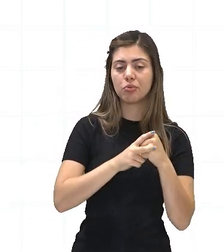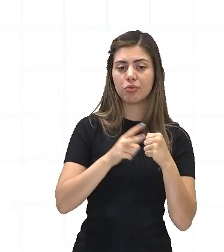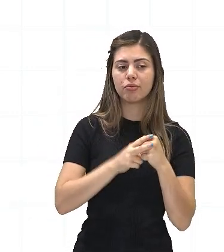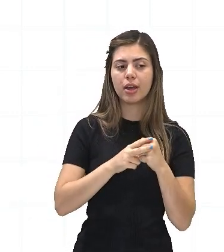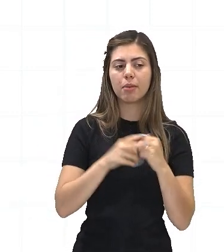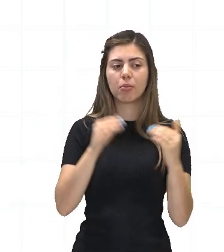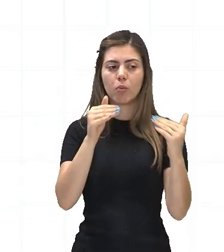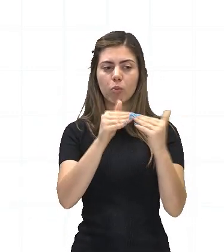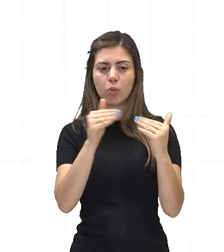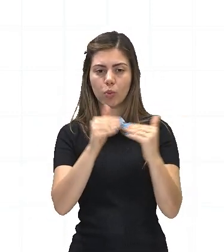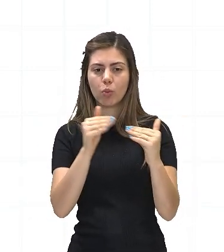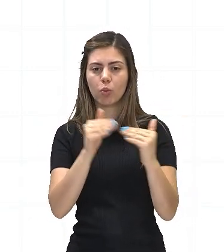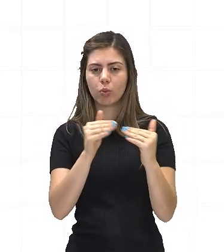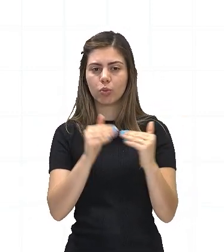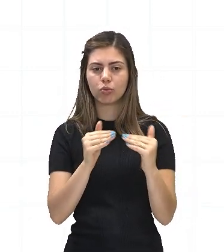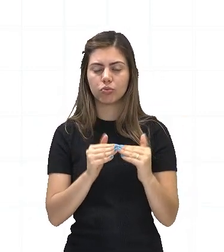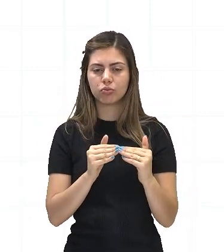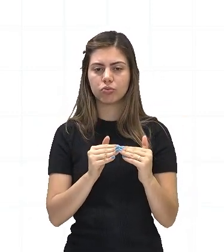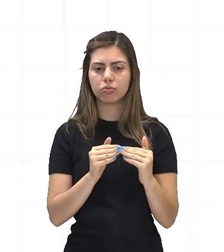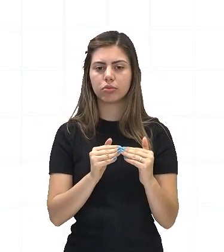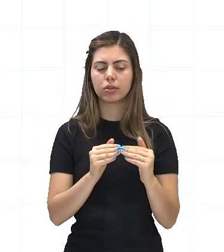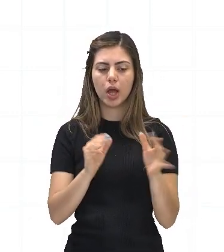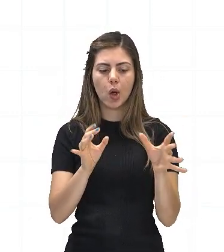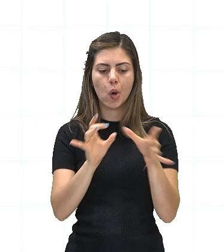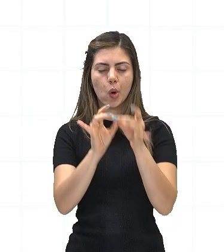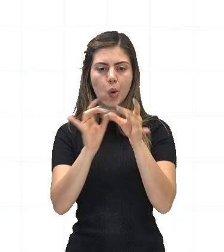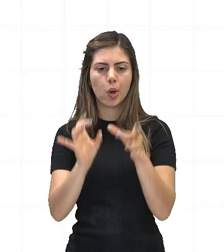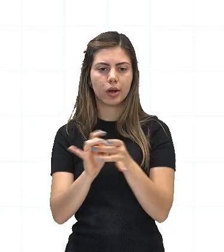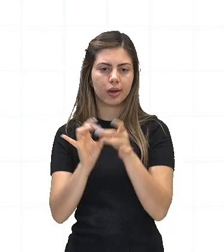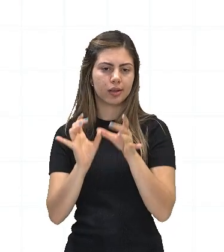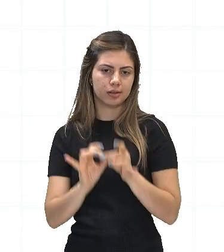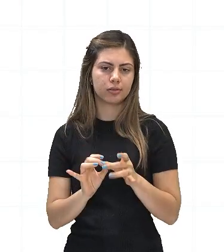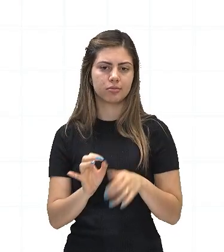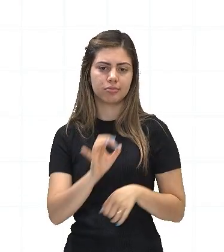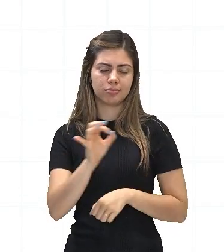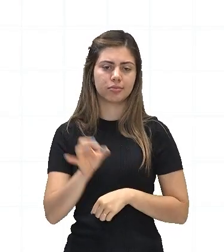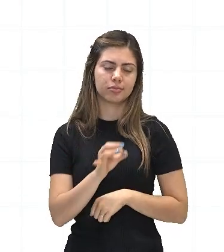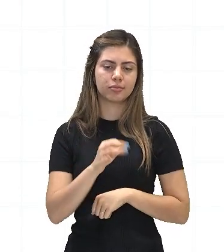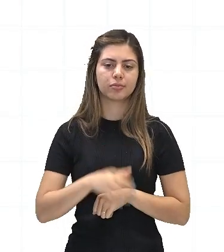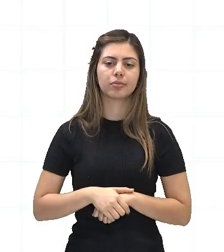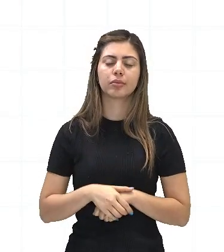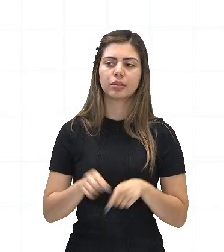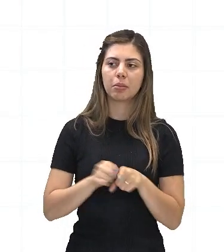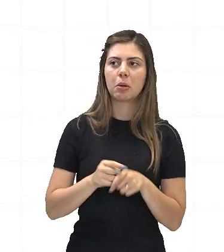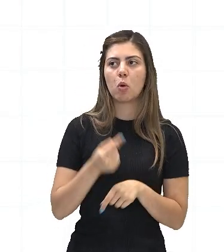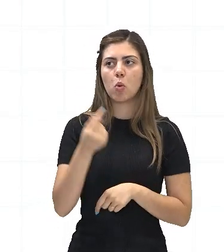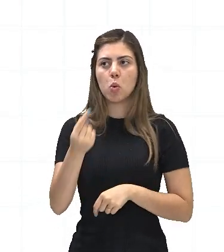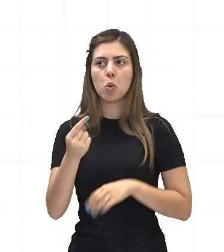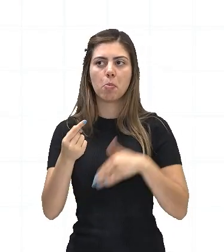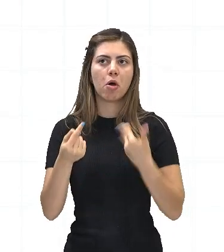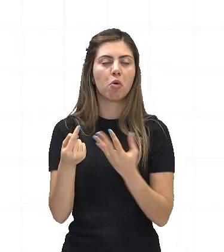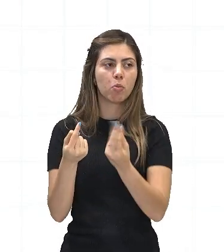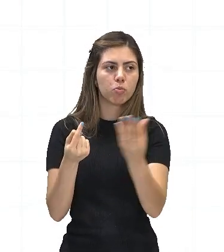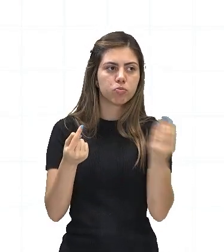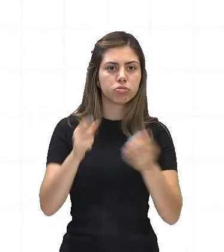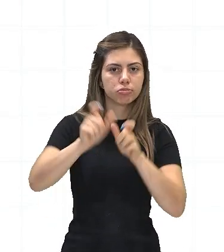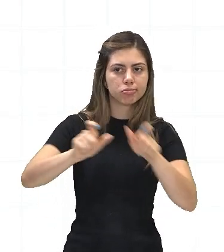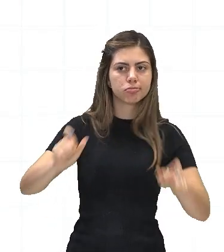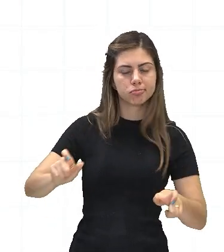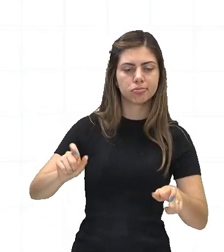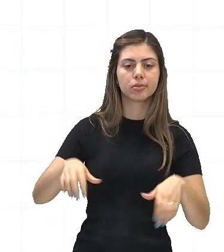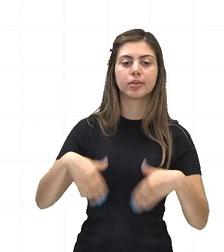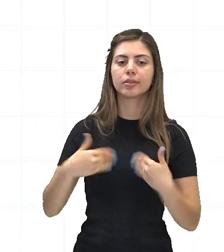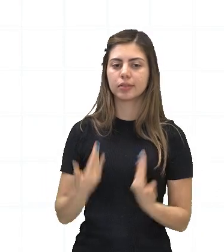concordar, né? Nas questões aí de plural ou singular, de primeira, segunda e terceira pessoa, né? Então